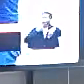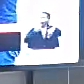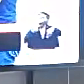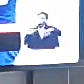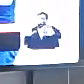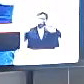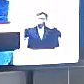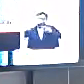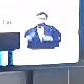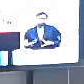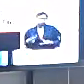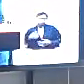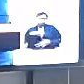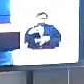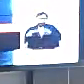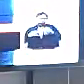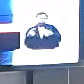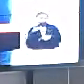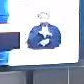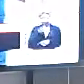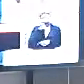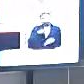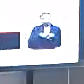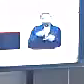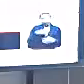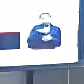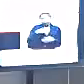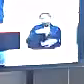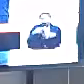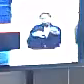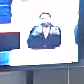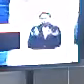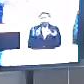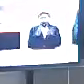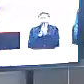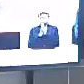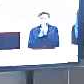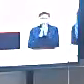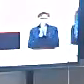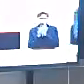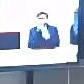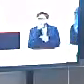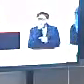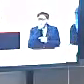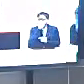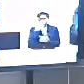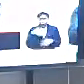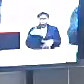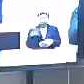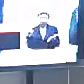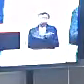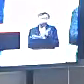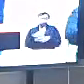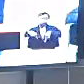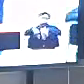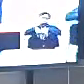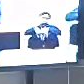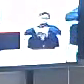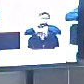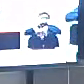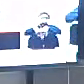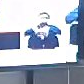a palavra é essa e a mulher também sente porque o hom está tão lotado Às vezes a acontece esse fato mesmo concordo mas